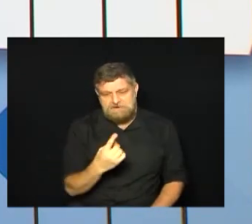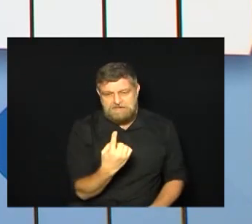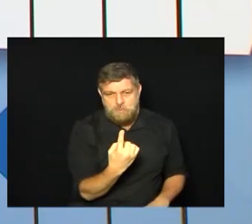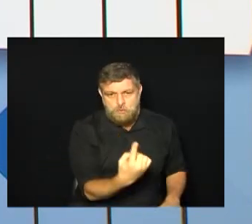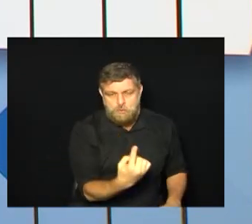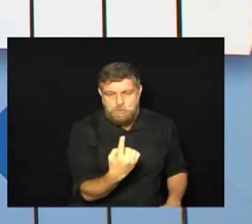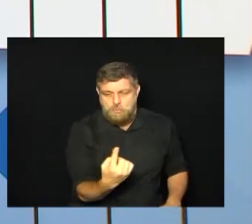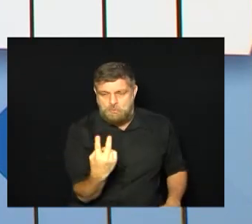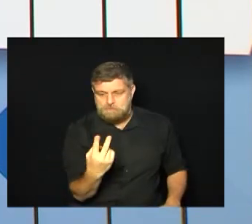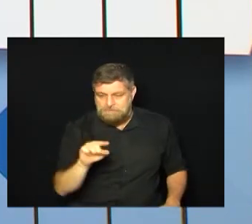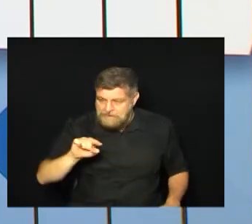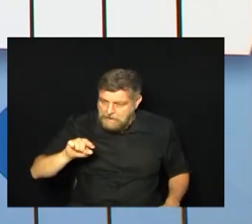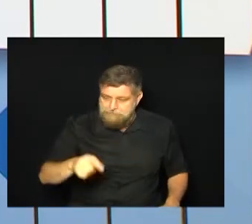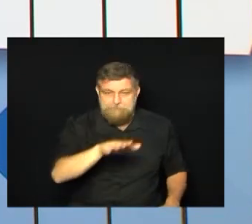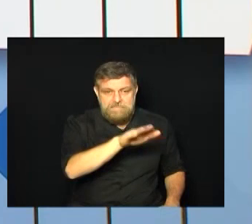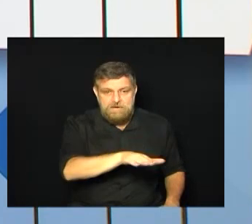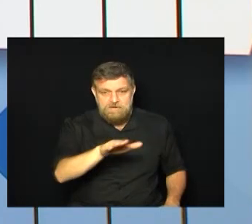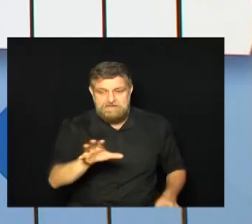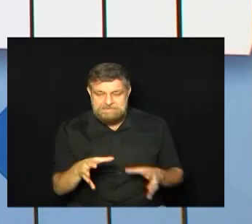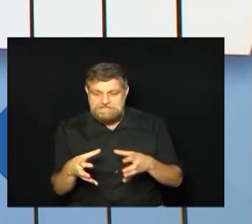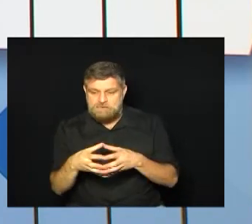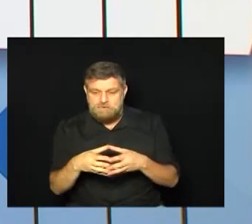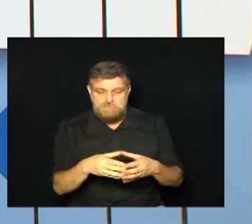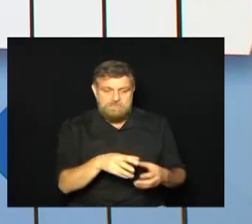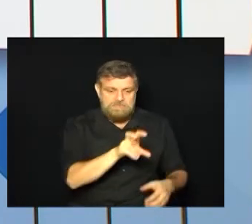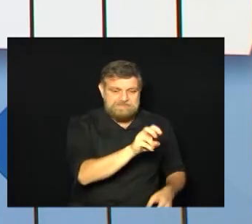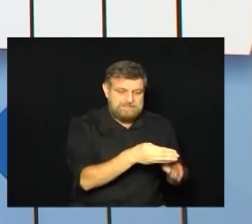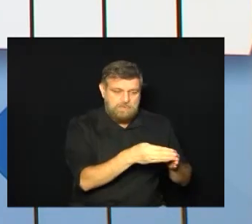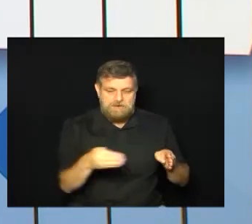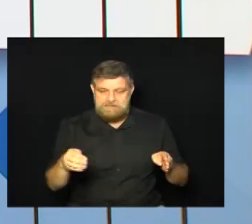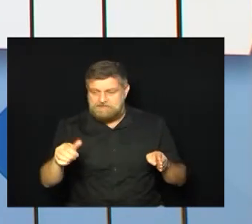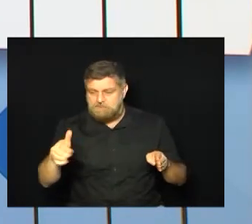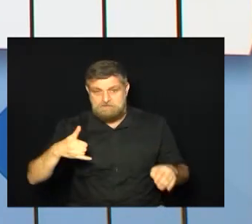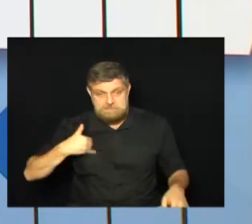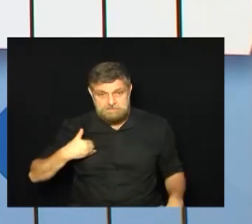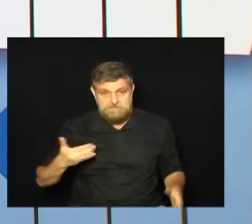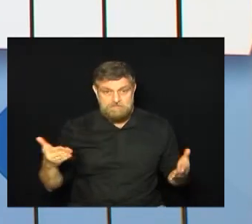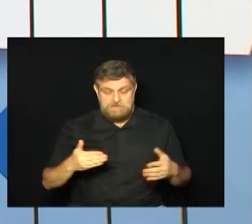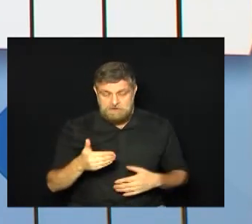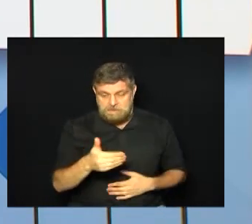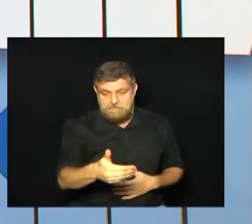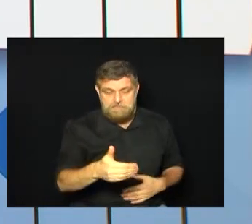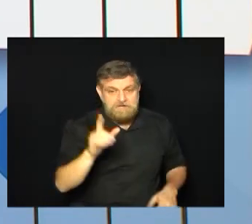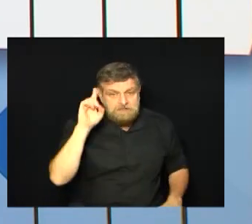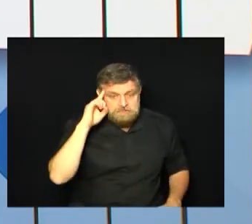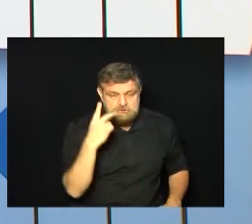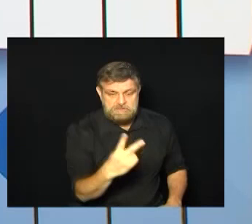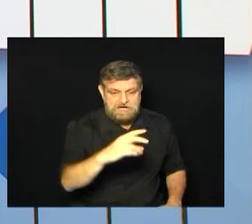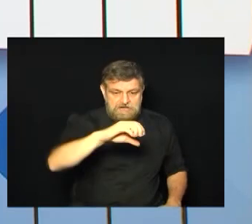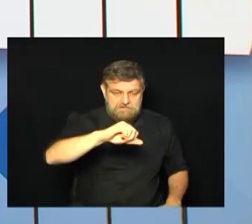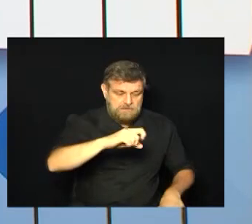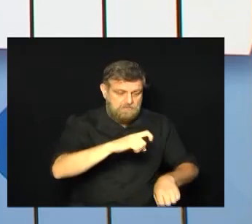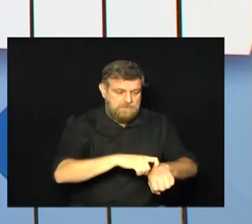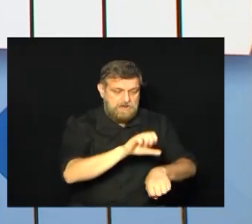112 mil crianças entre 5 e 11 anos. E agora, no dia 29, entre 8 da manhã